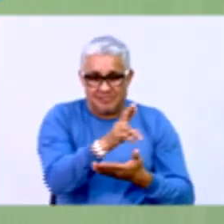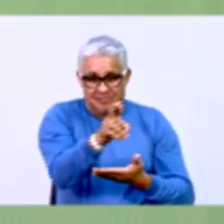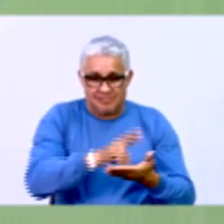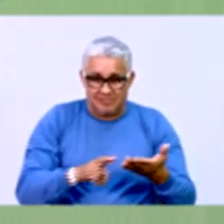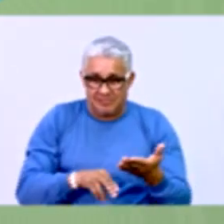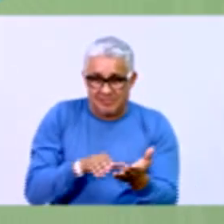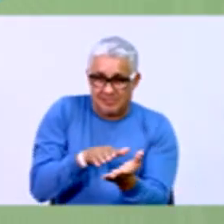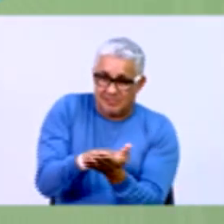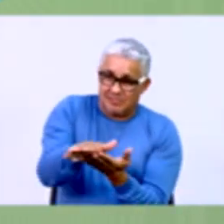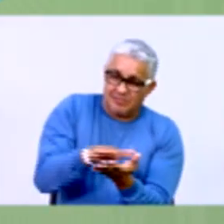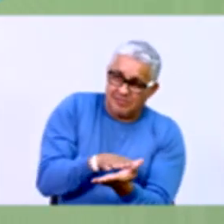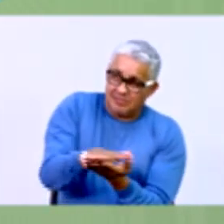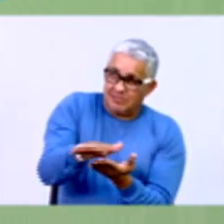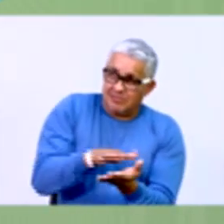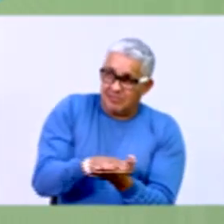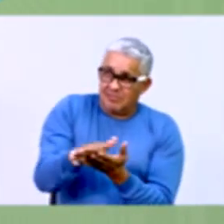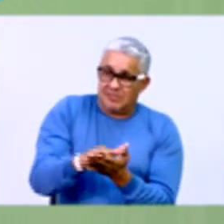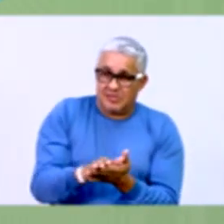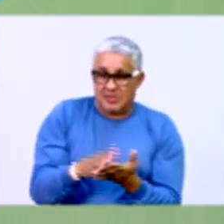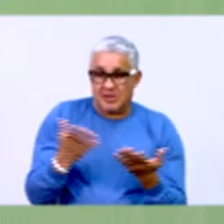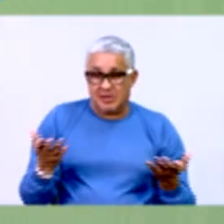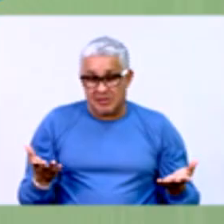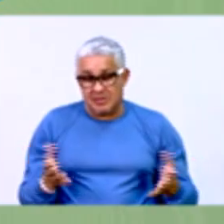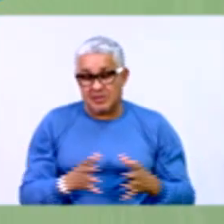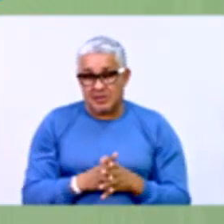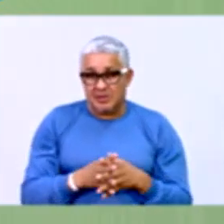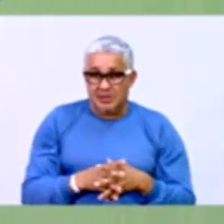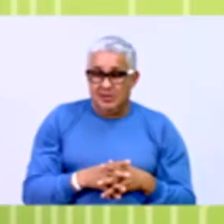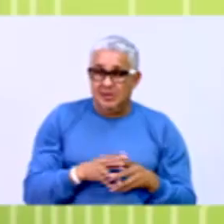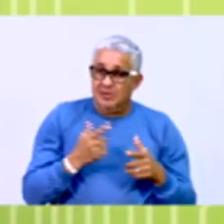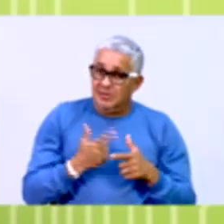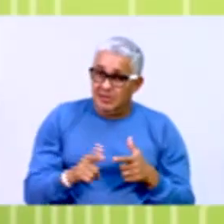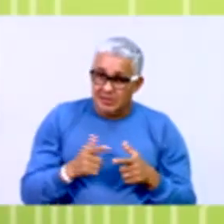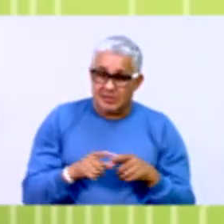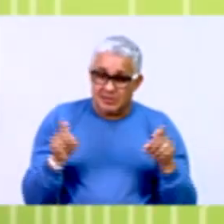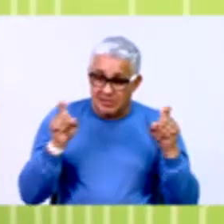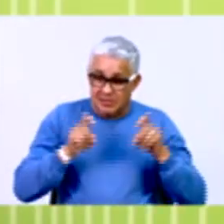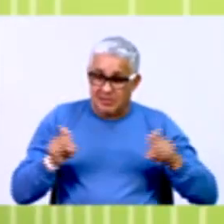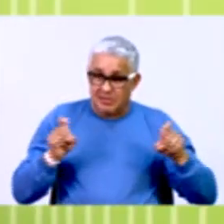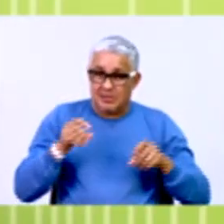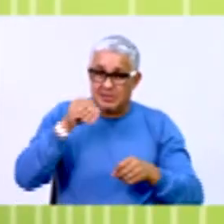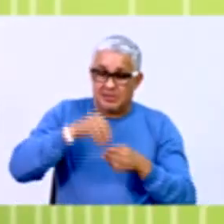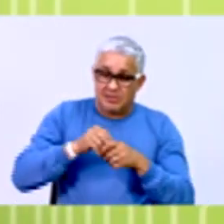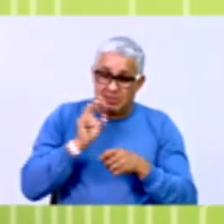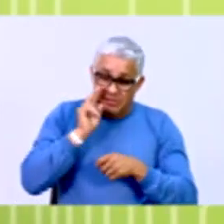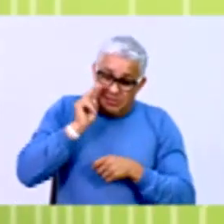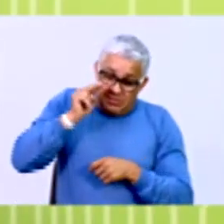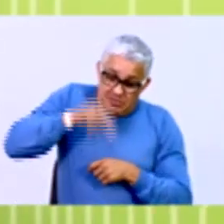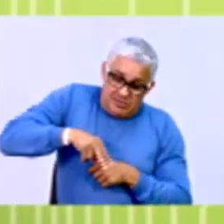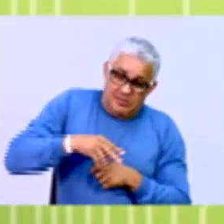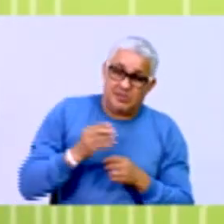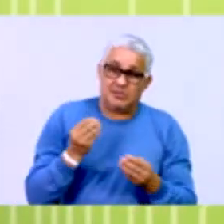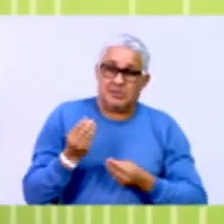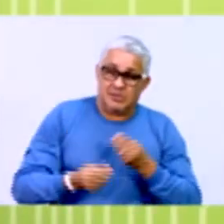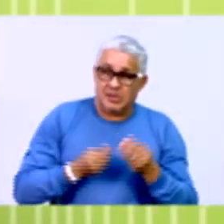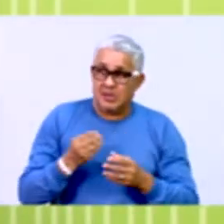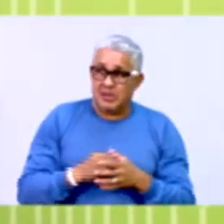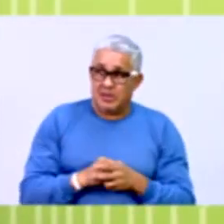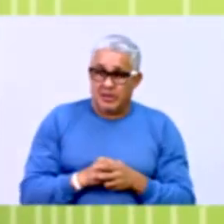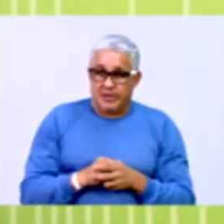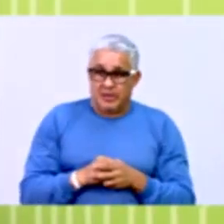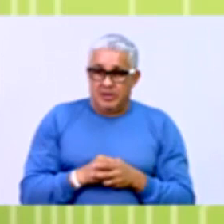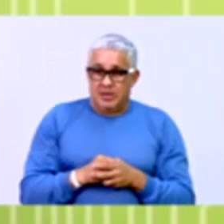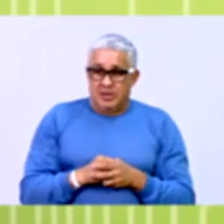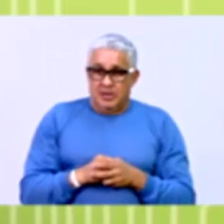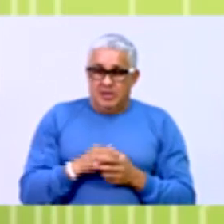gerados. Então, é uma caixinha, era aquela caixinha, o computador, ele era aquela caixinha onde é como